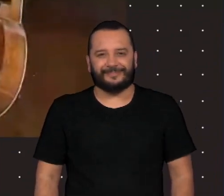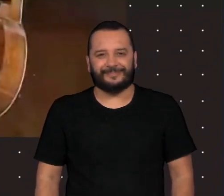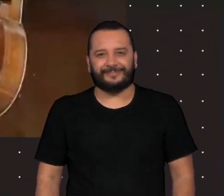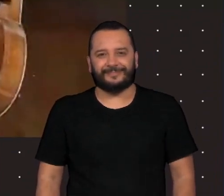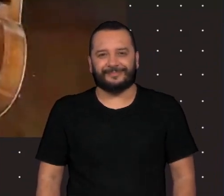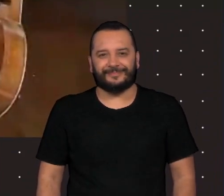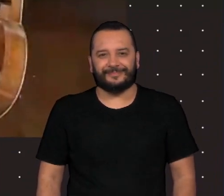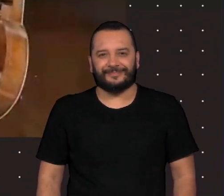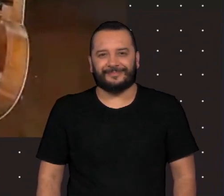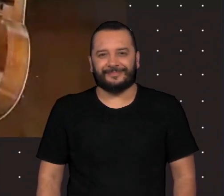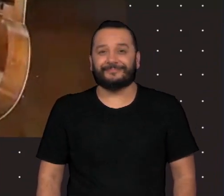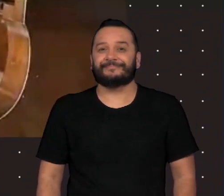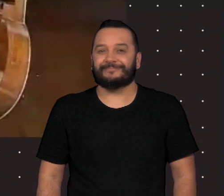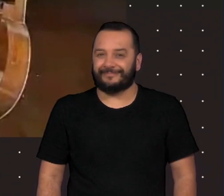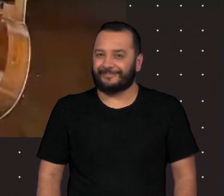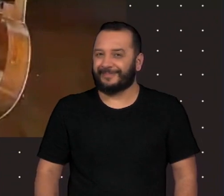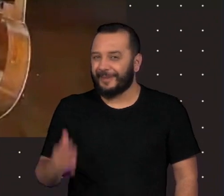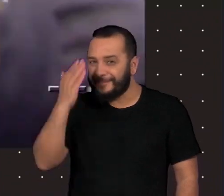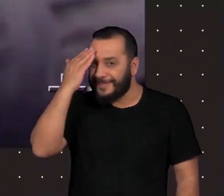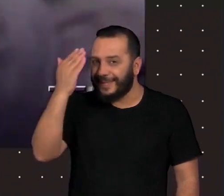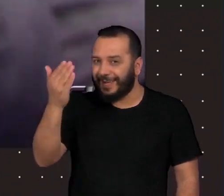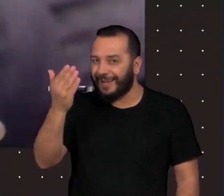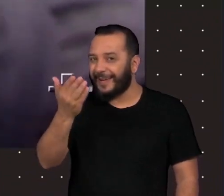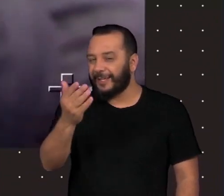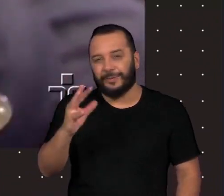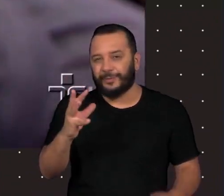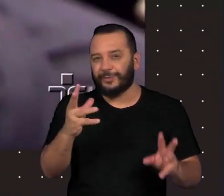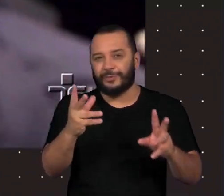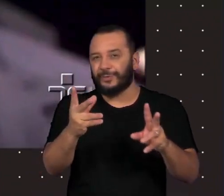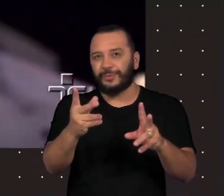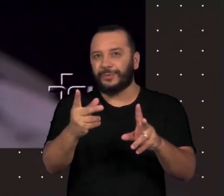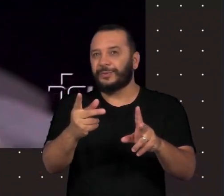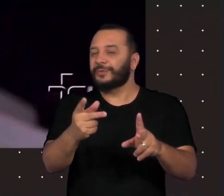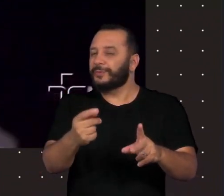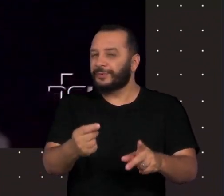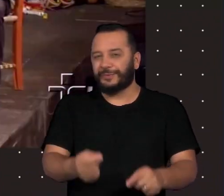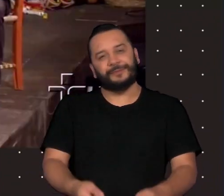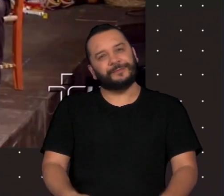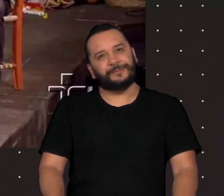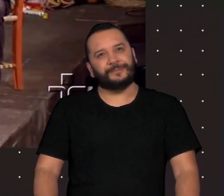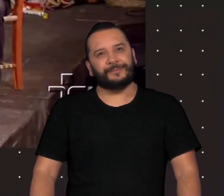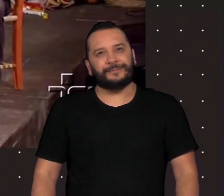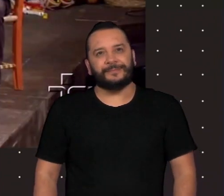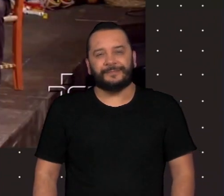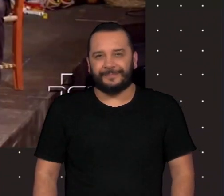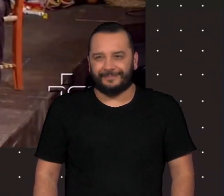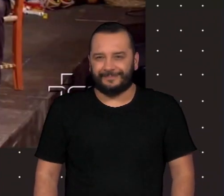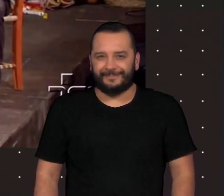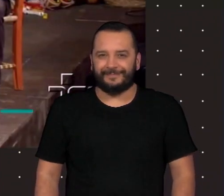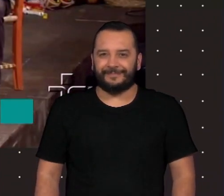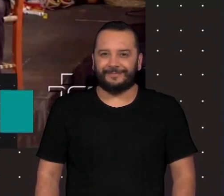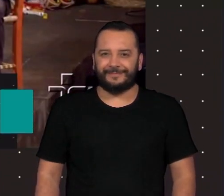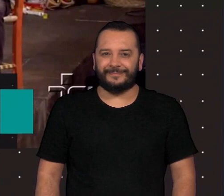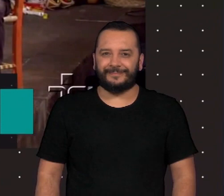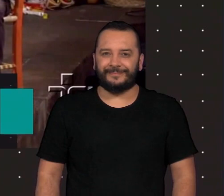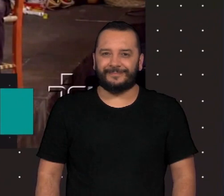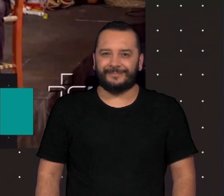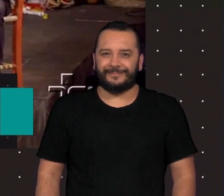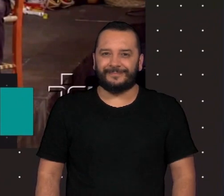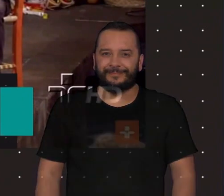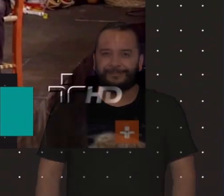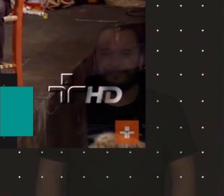toco obrigado viu Antônio por tudo licença que eu votar no caro